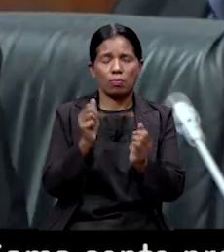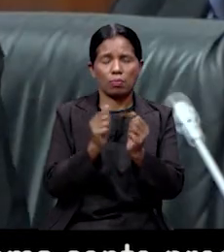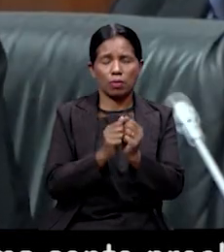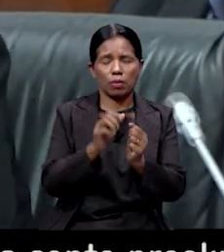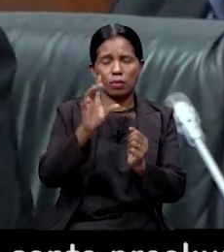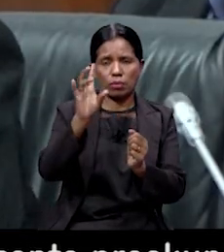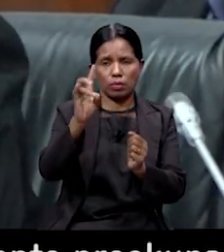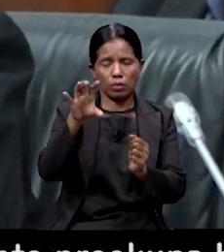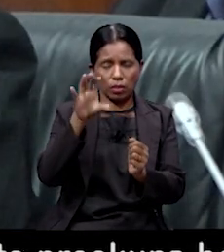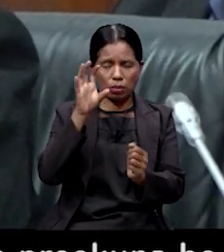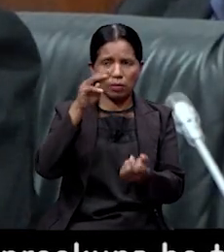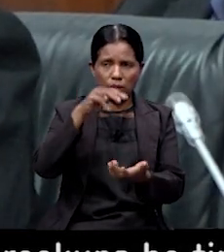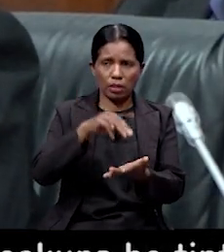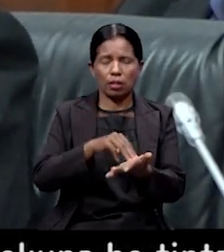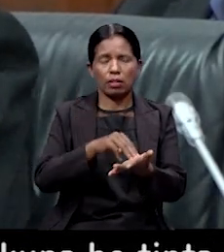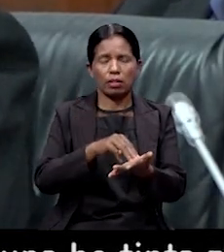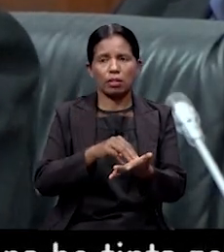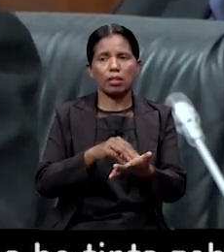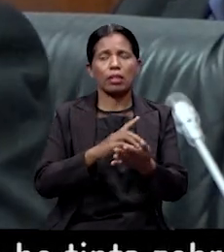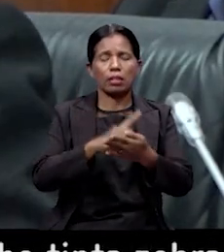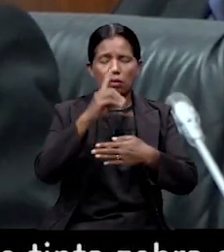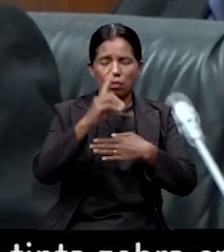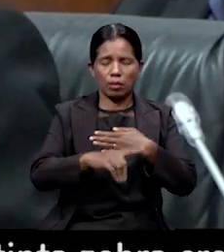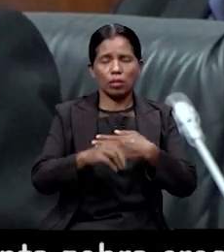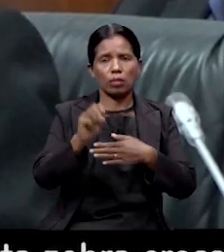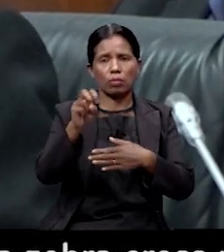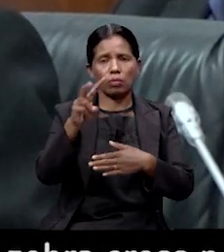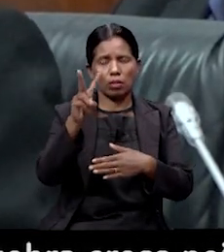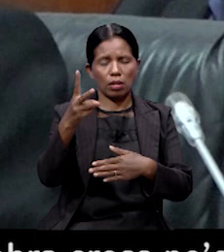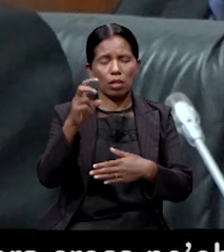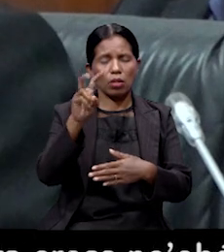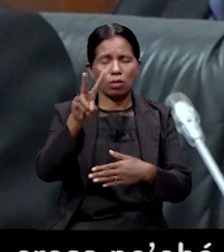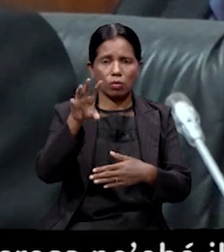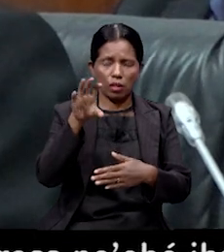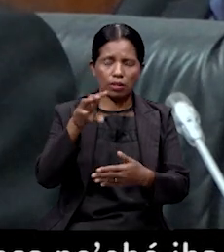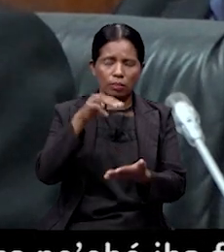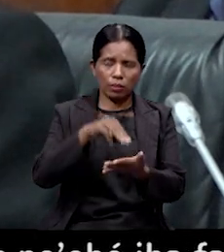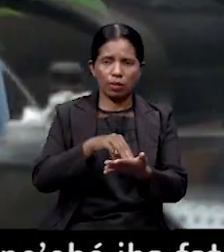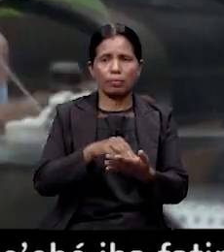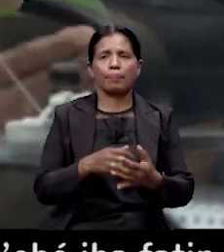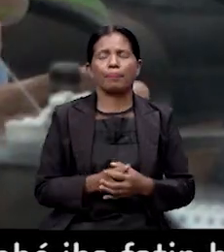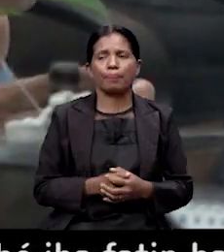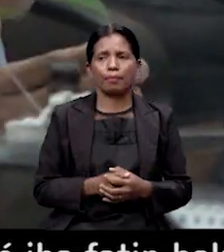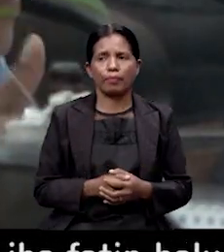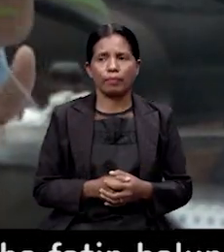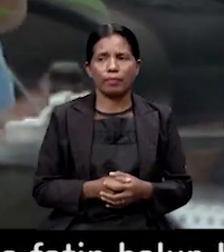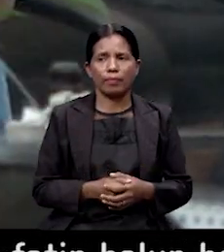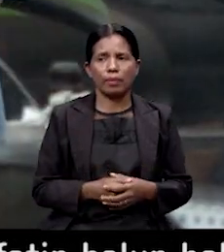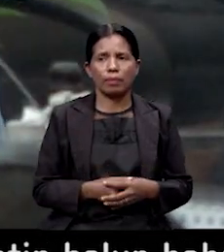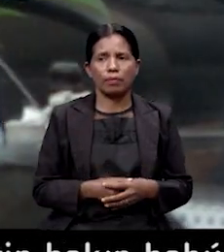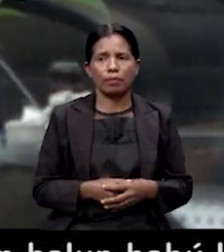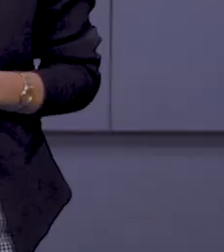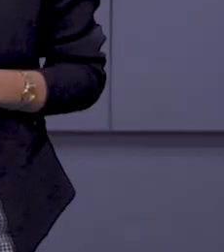capital desenvolvimento Rihun Atosura Resin, no transferência pública tocam Ida Resin. Almeida dos Santos, Jacinto Fuca,